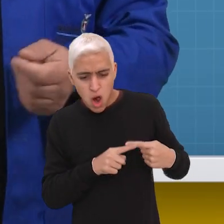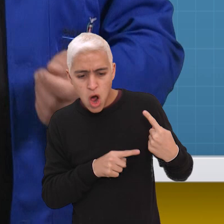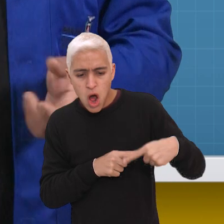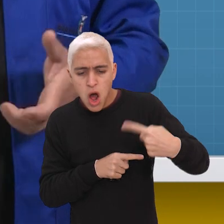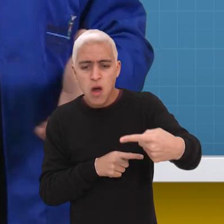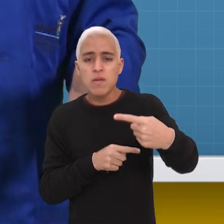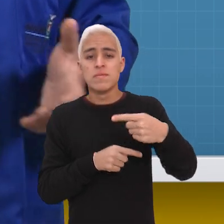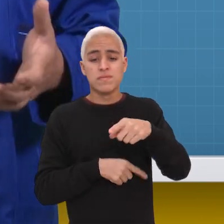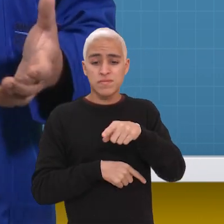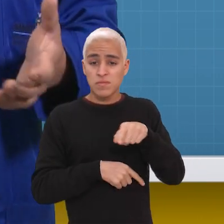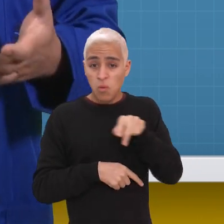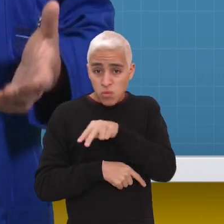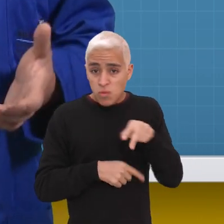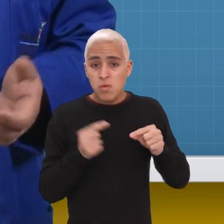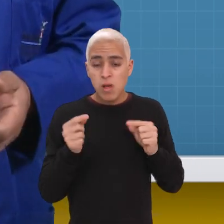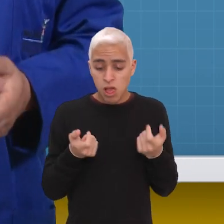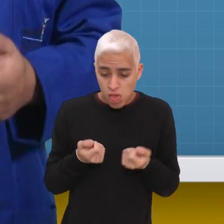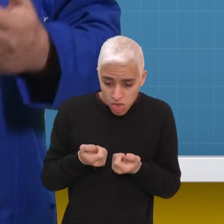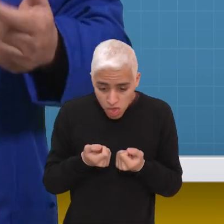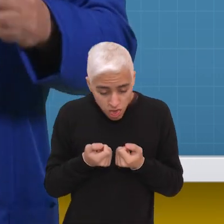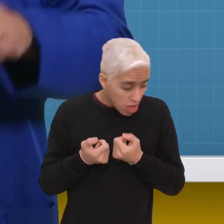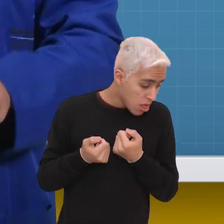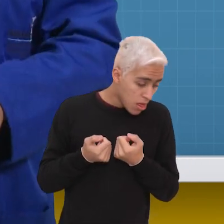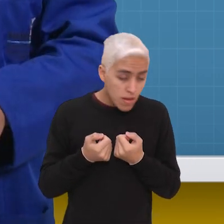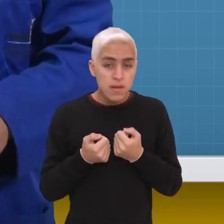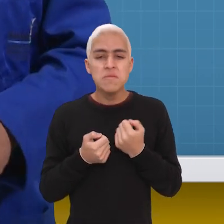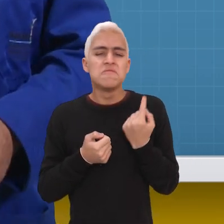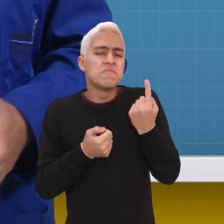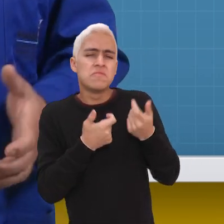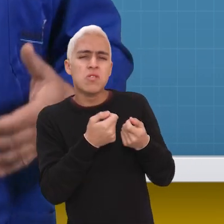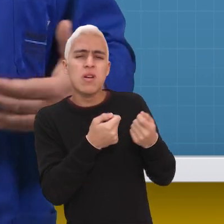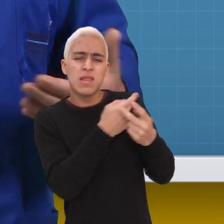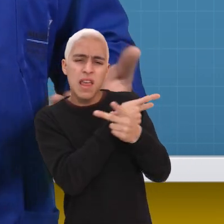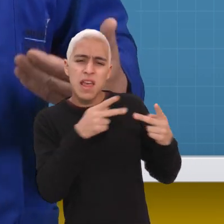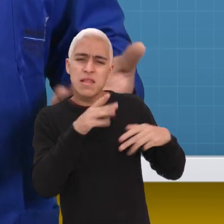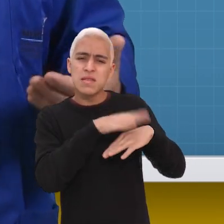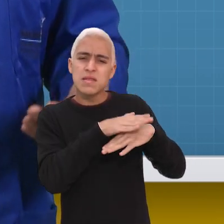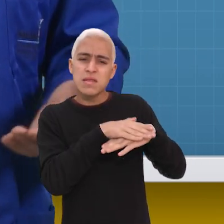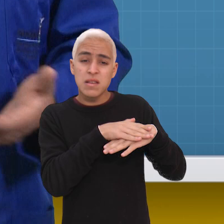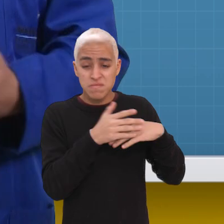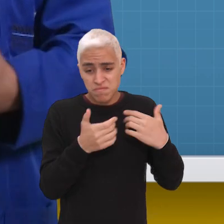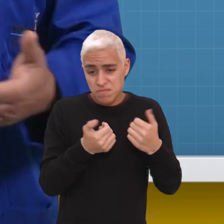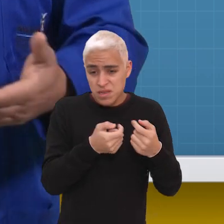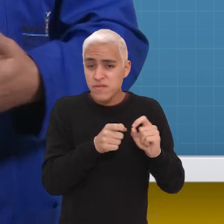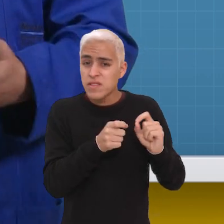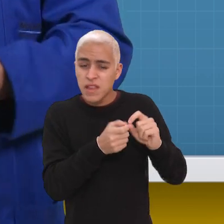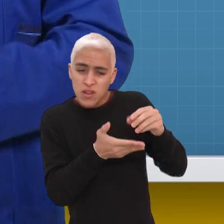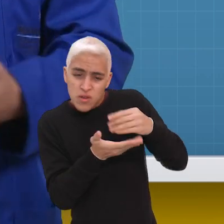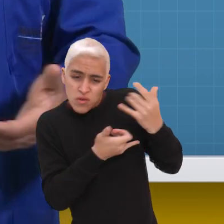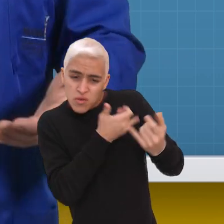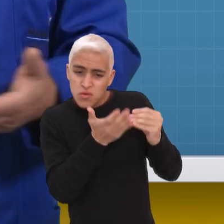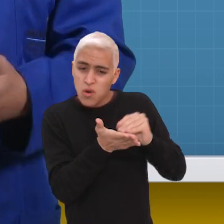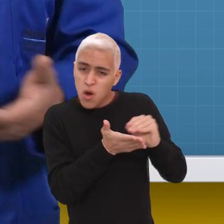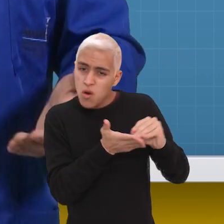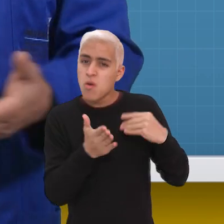né? E eles passaram boa parte jogando. Um dos jogos que eles levaram na viagem e fizeram ali, trabalharam e